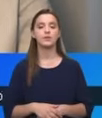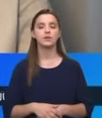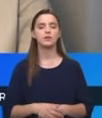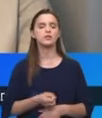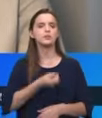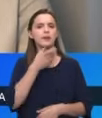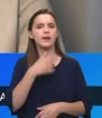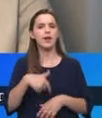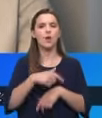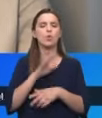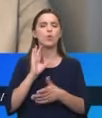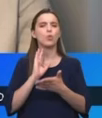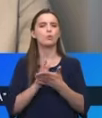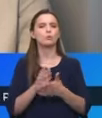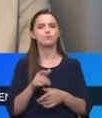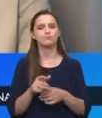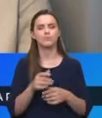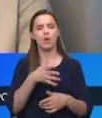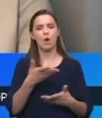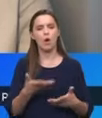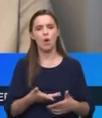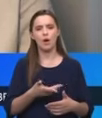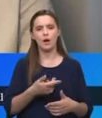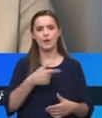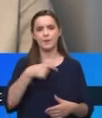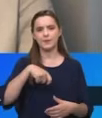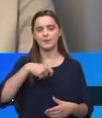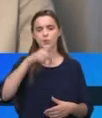O que é que quis dizer Putin nesta intervenção que fez ao país?